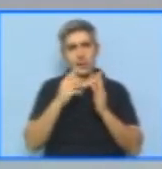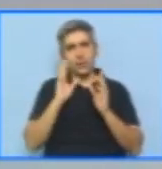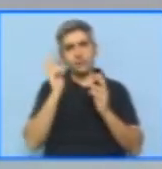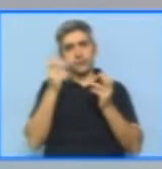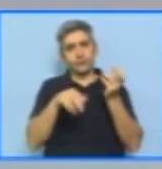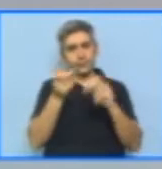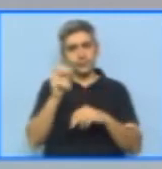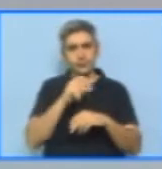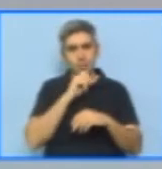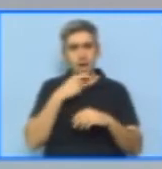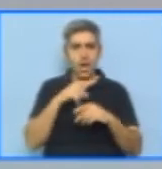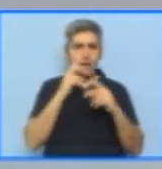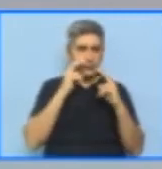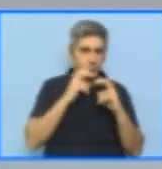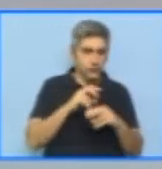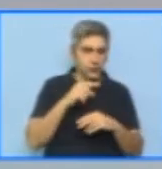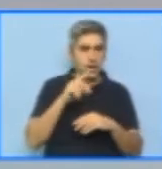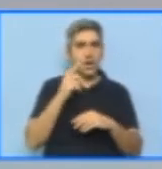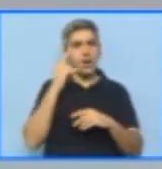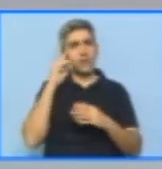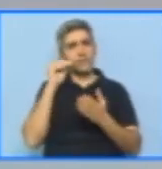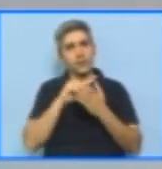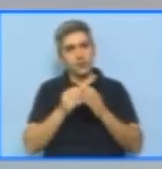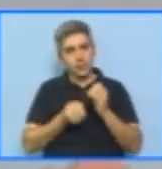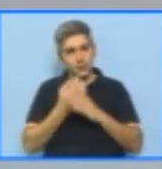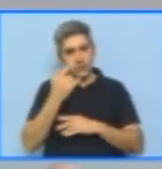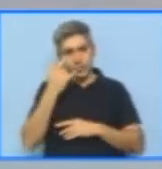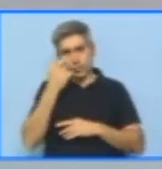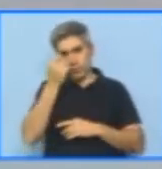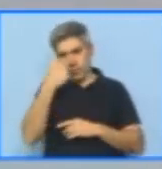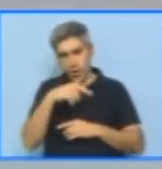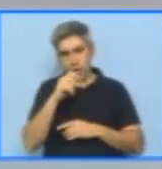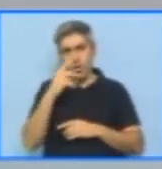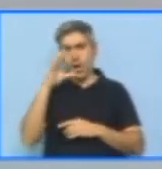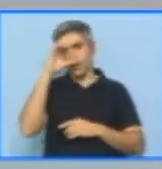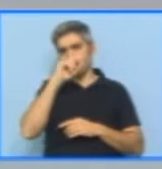confrontada, porque há investigação, ou porque simplesmente se inventam histórias, ou se abusam de